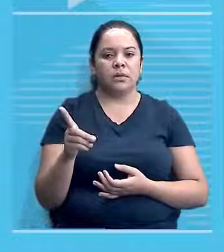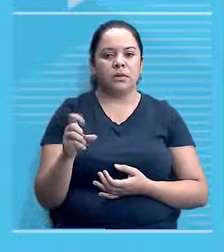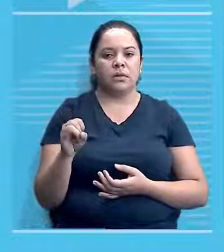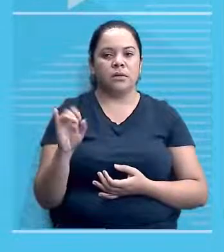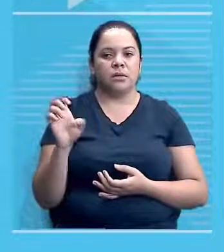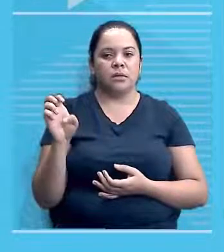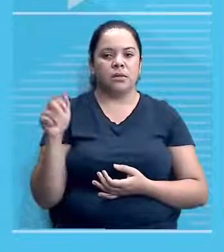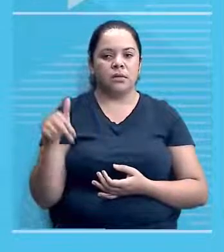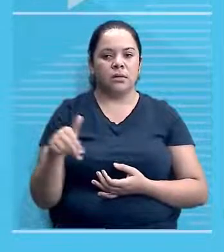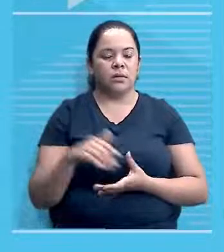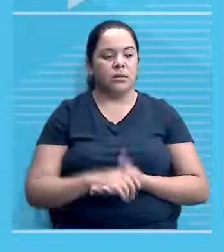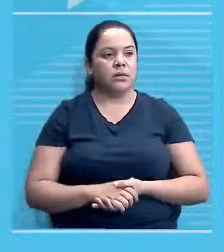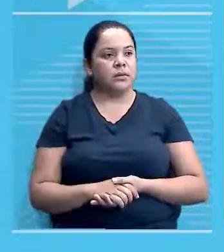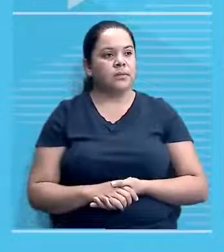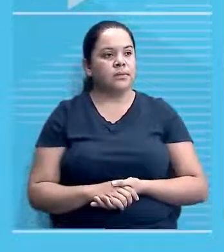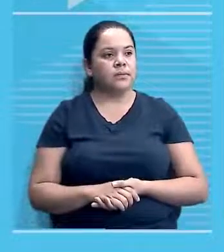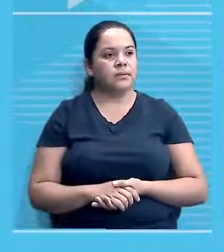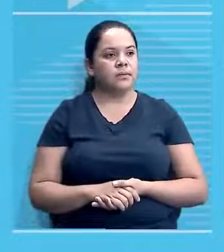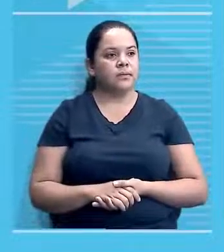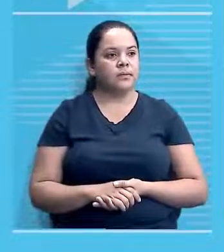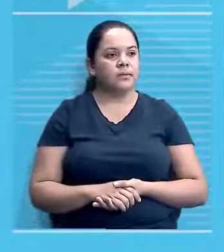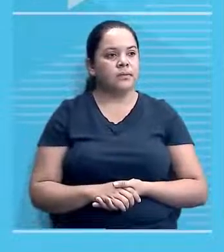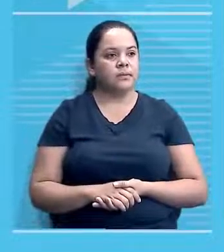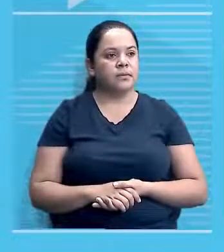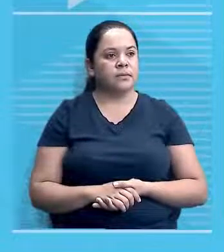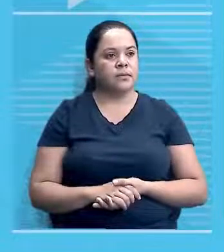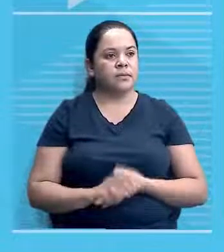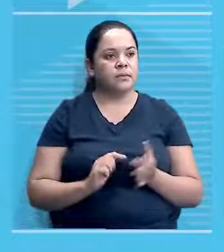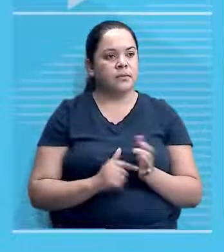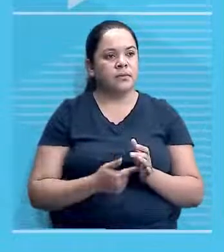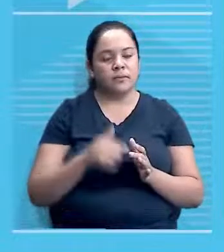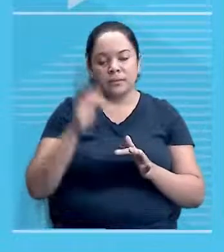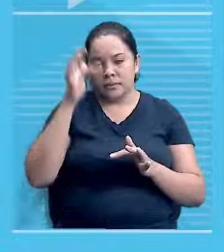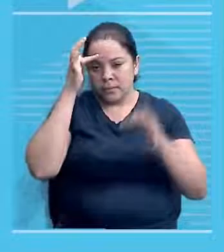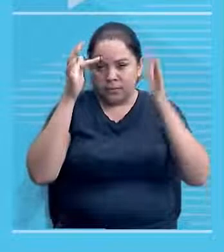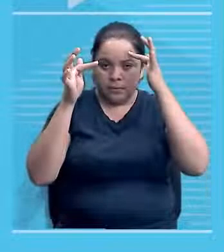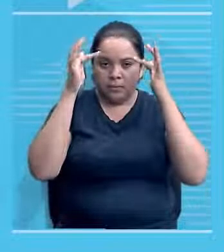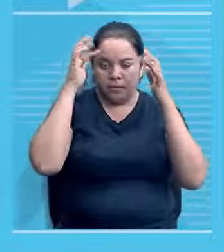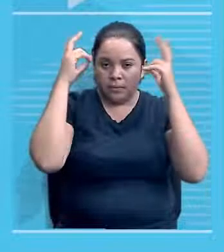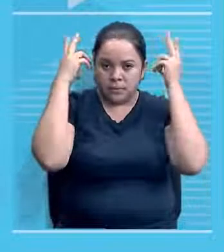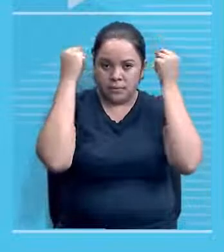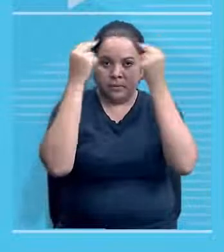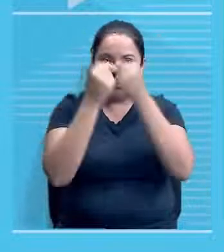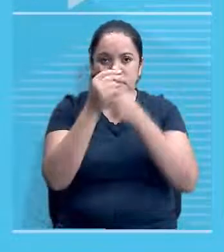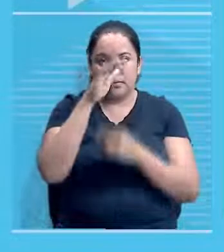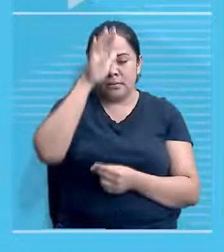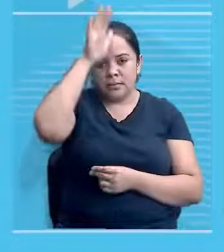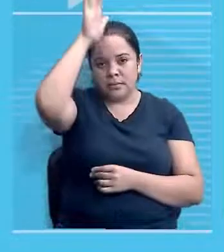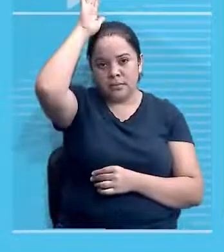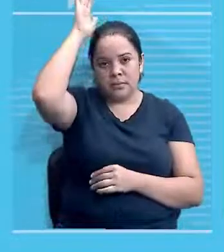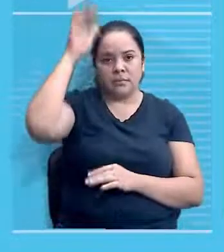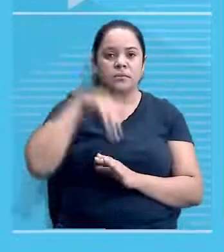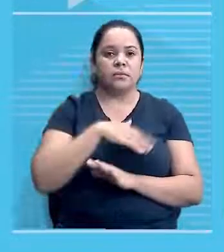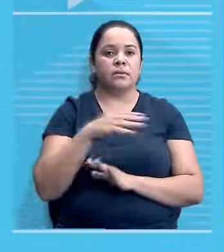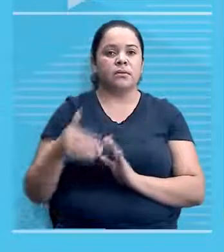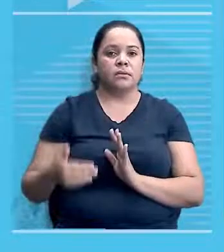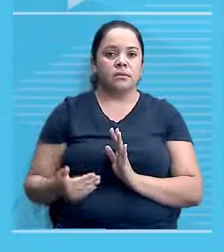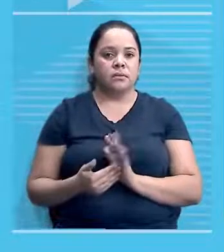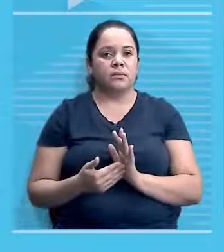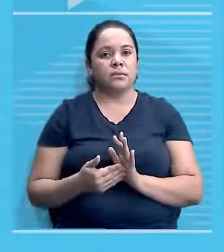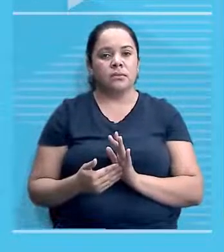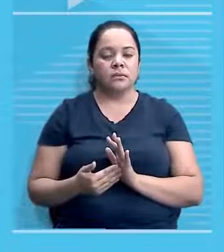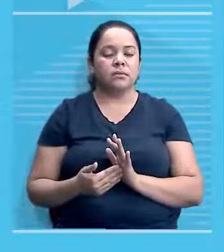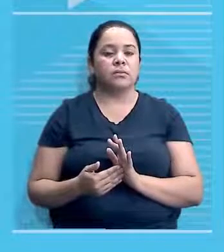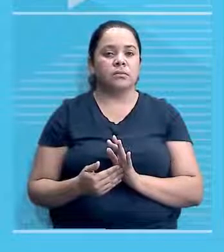Eis um ponto em que os filósofos gregos e romanos e todos os outros até hoje chama atenção da gente